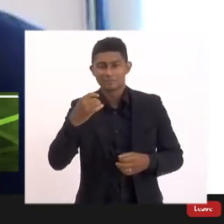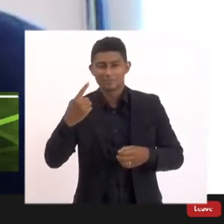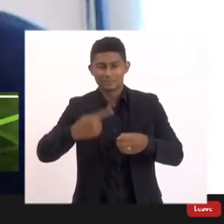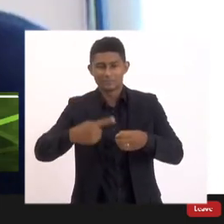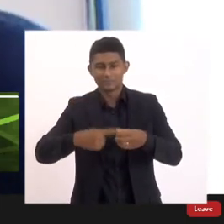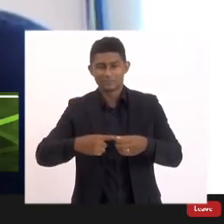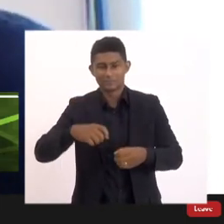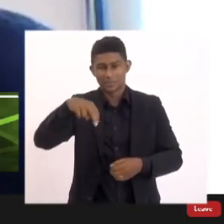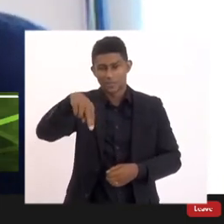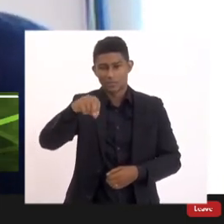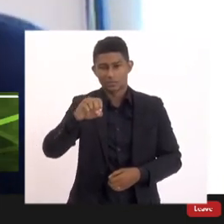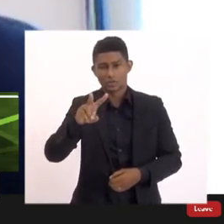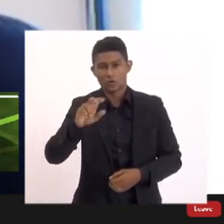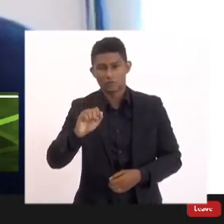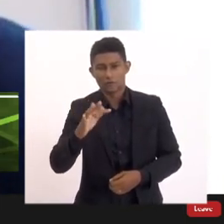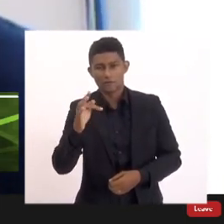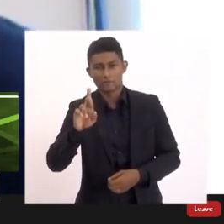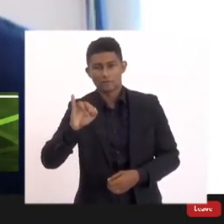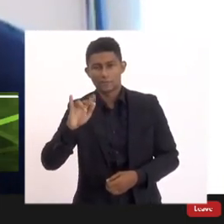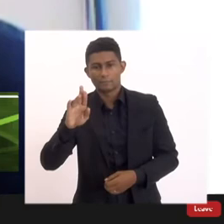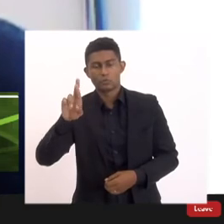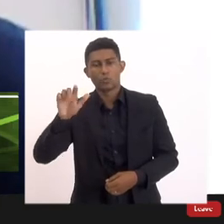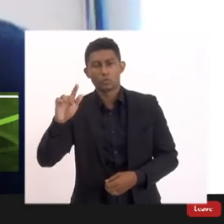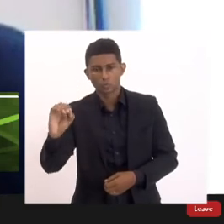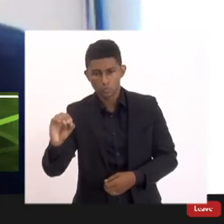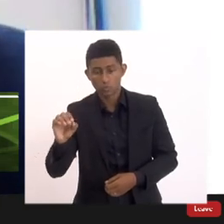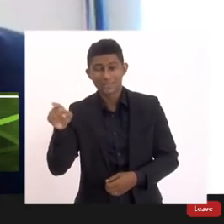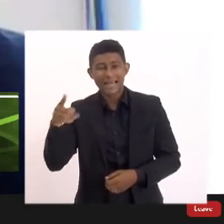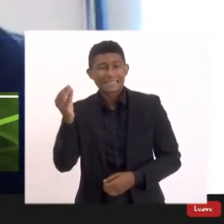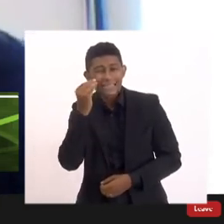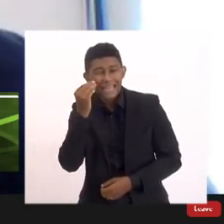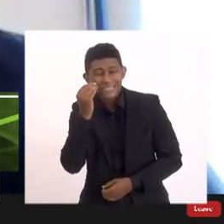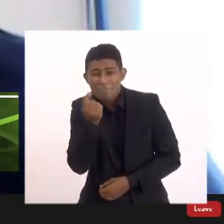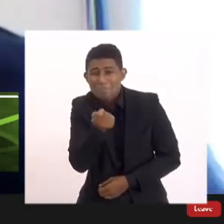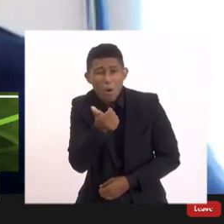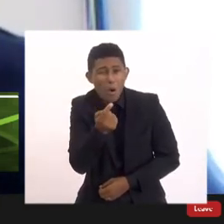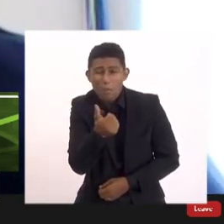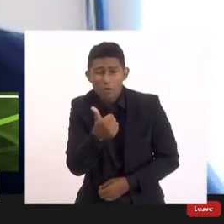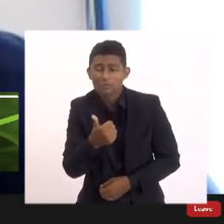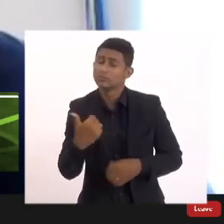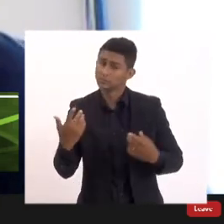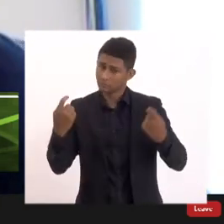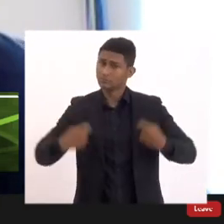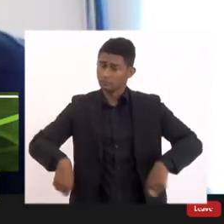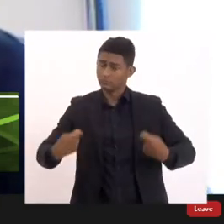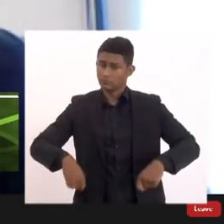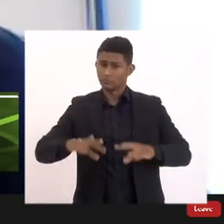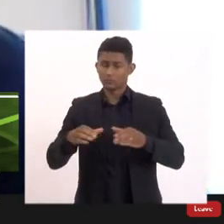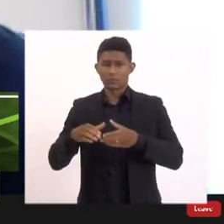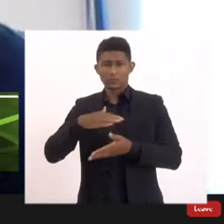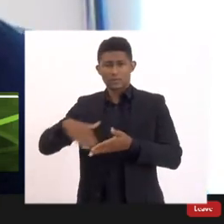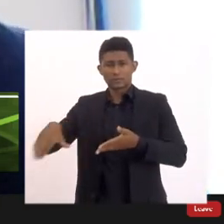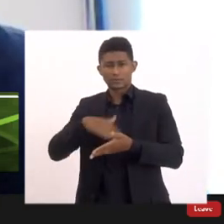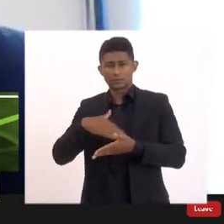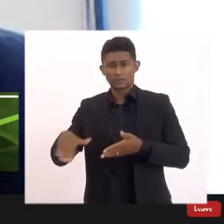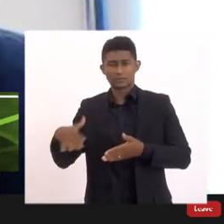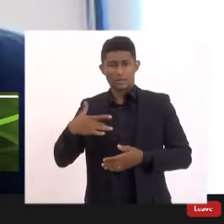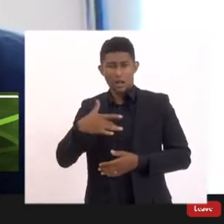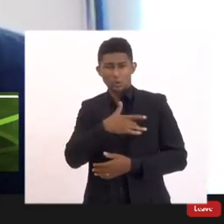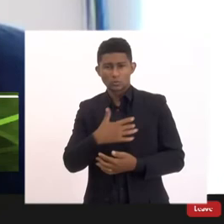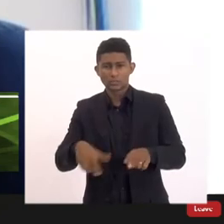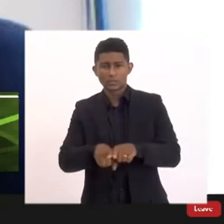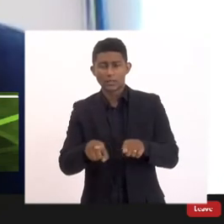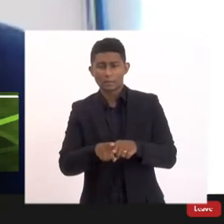são disponibilizados uma quantidade mínima de testes. É importante que a Secretaria de Estado de Saúde e a Secretaria de Estado de Educação, em